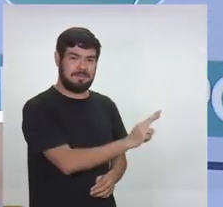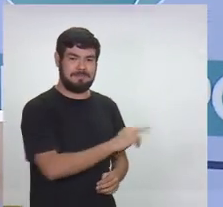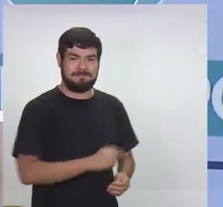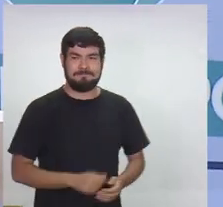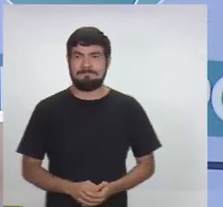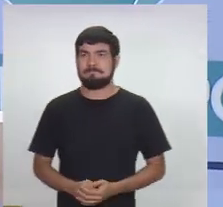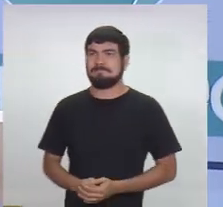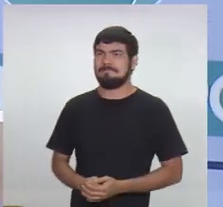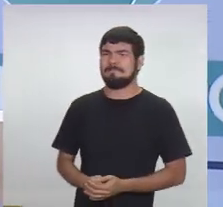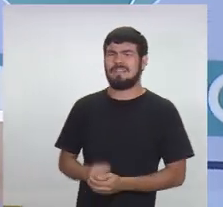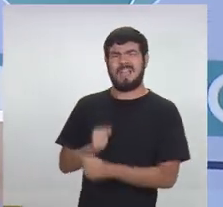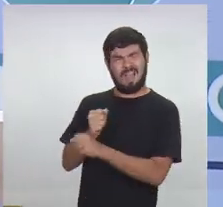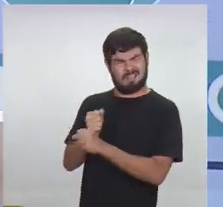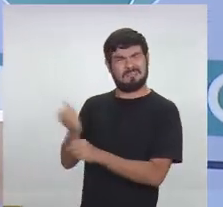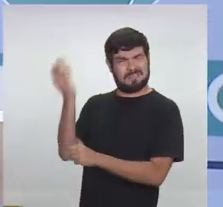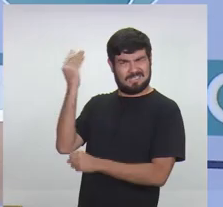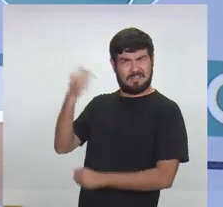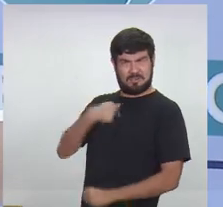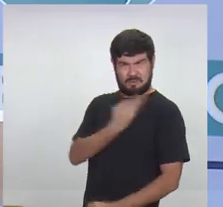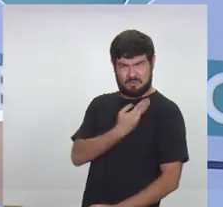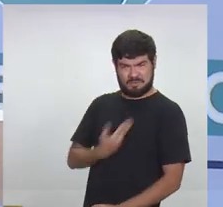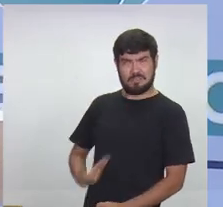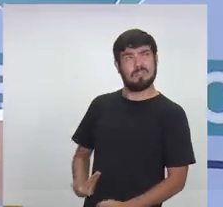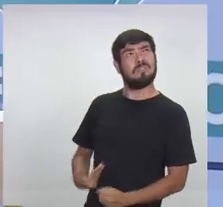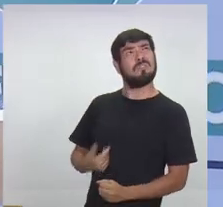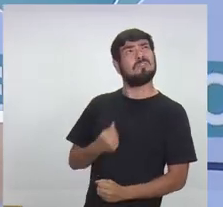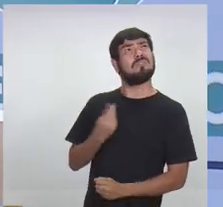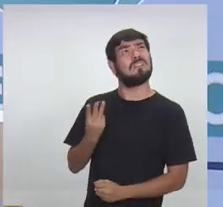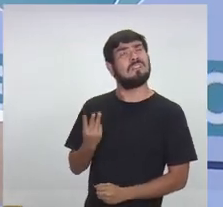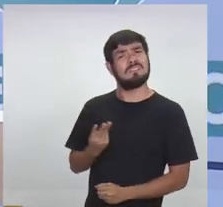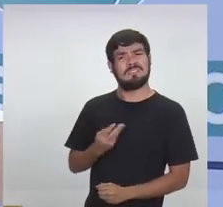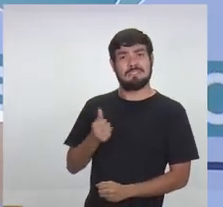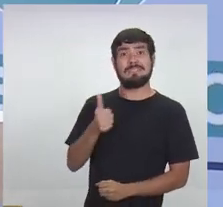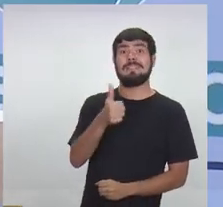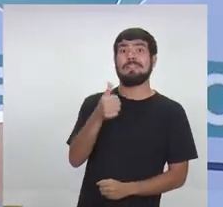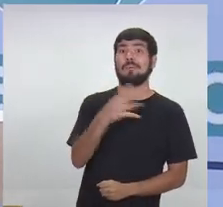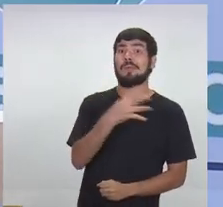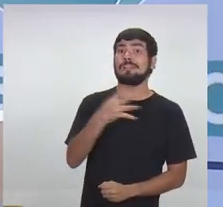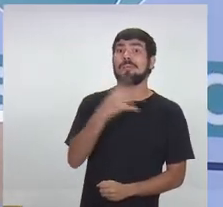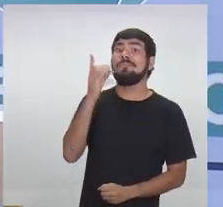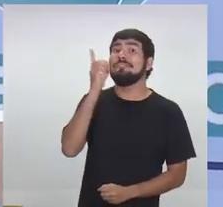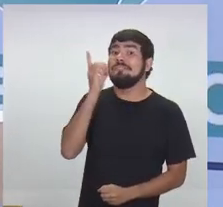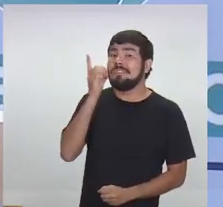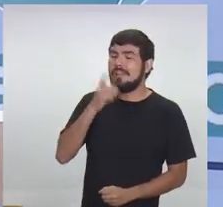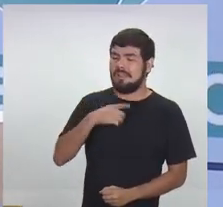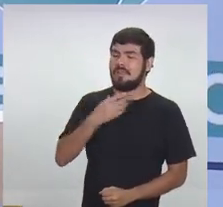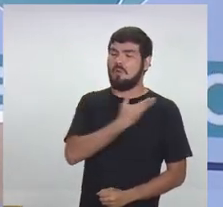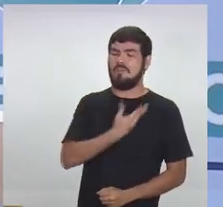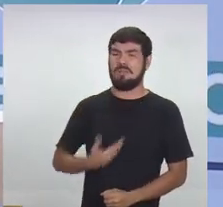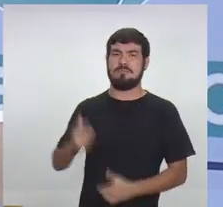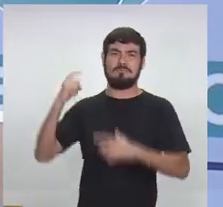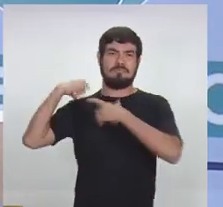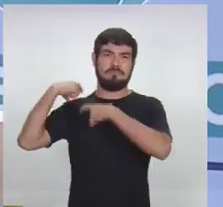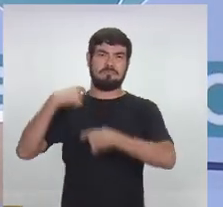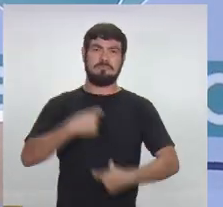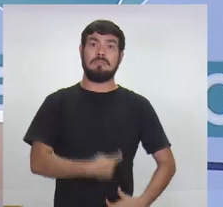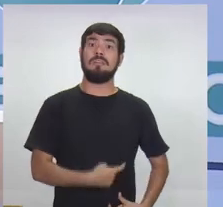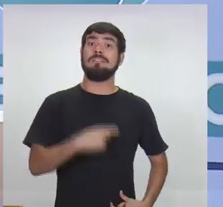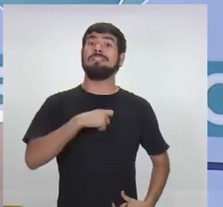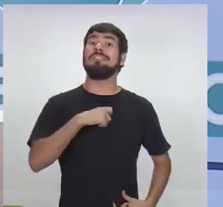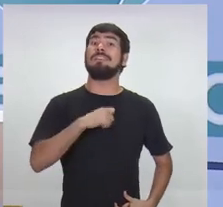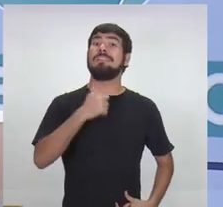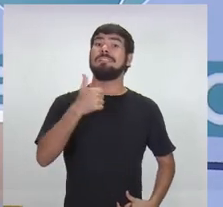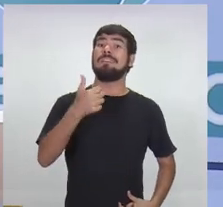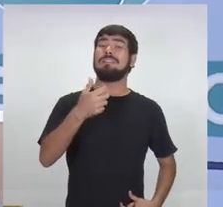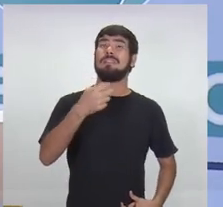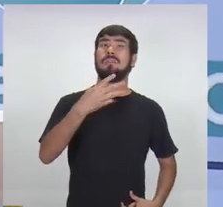ano passado como governador durante 144 dias assumiu o governo e tinha 136 mil pessoas na